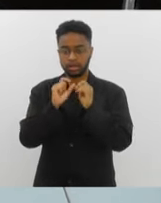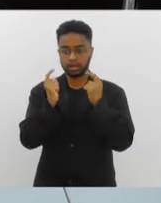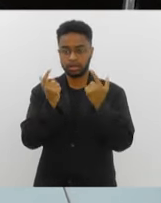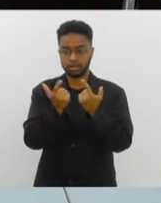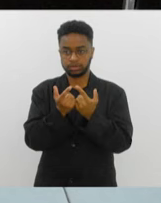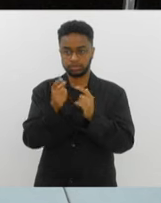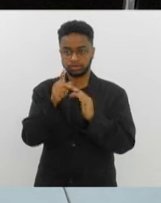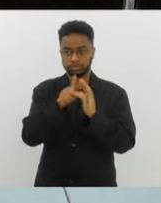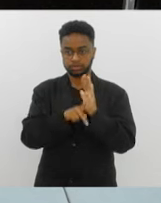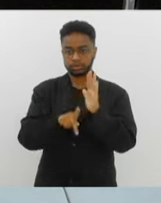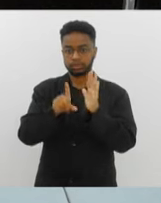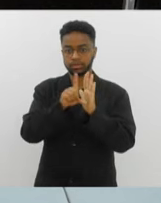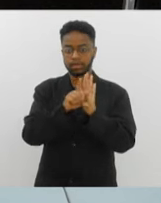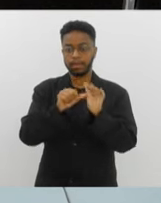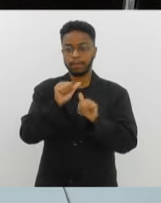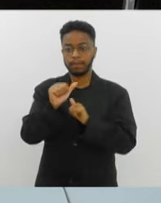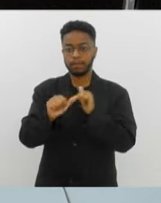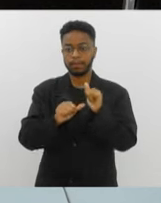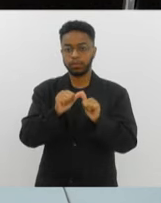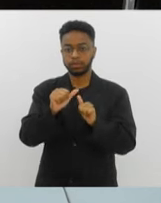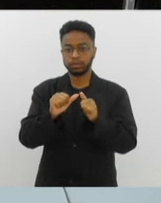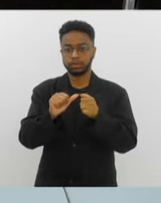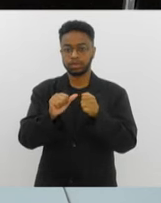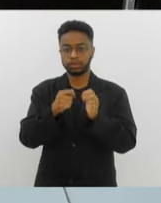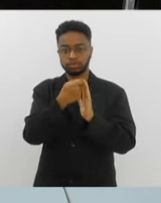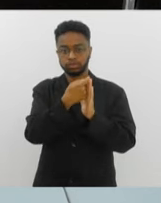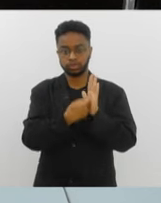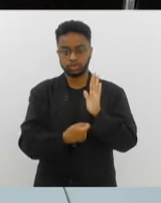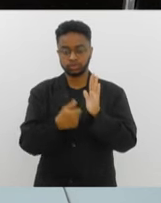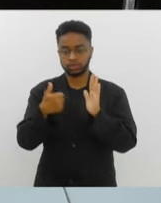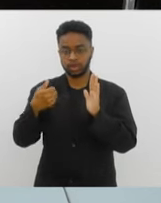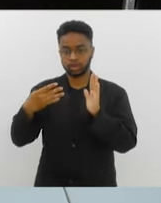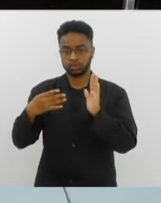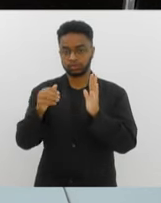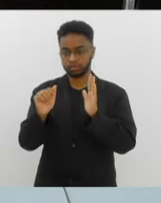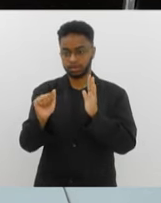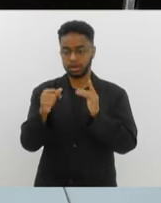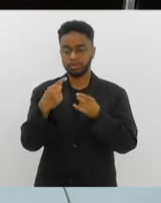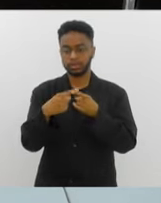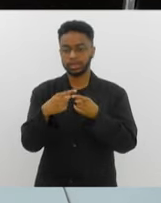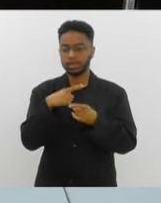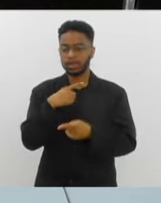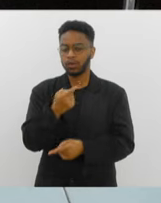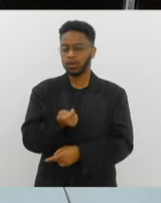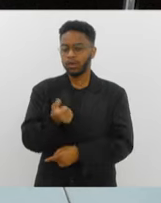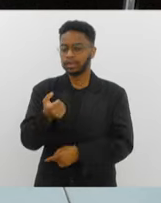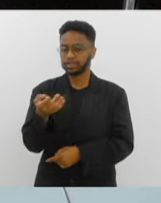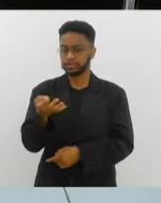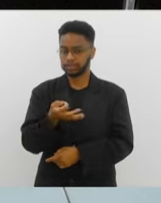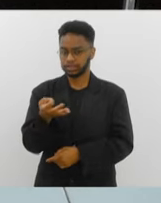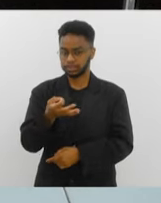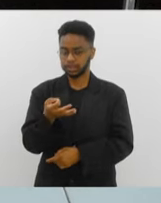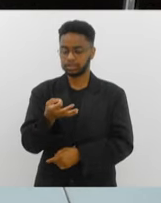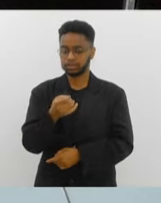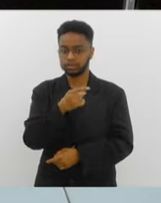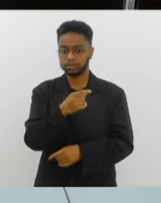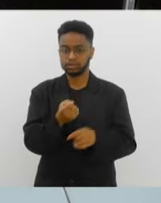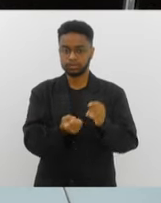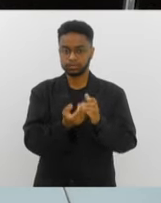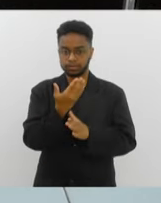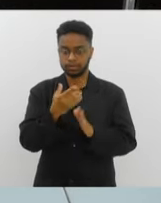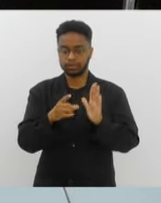lei mudando a redação do 14A. Porque eu tenho quase certeza que a origem desse projeto, dessa